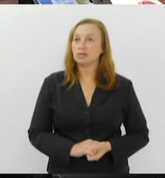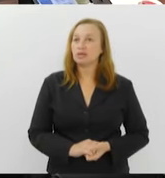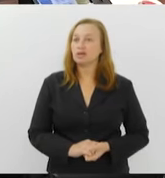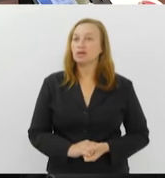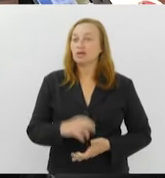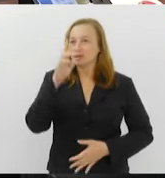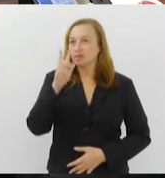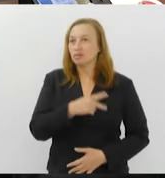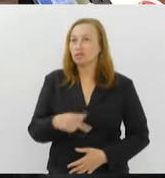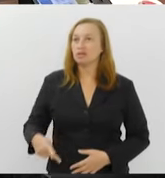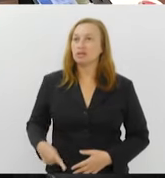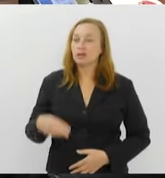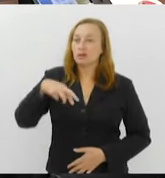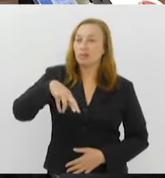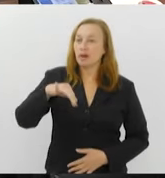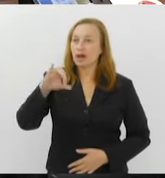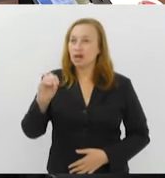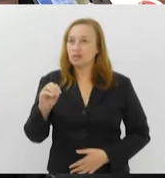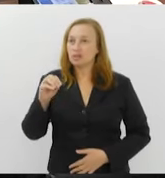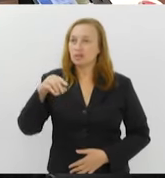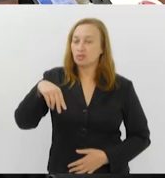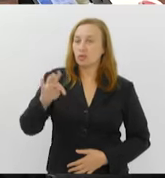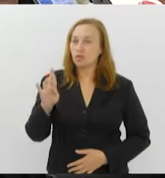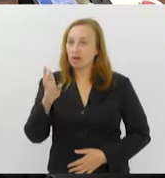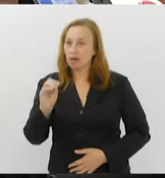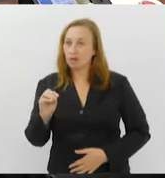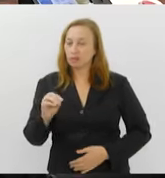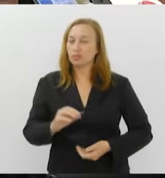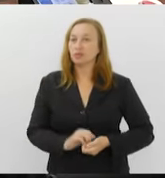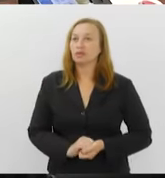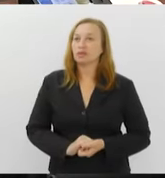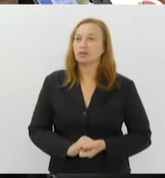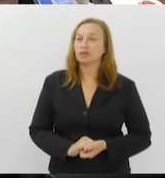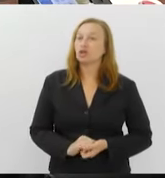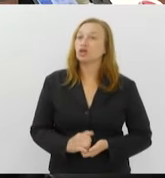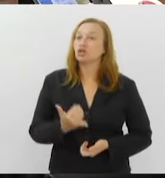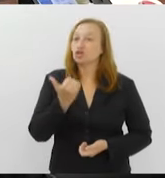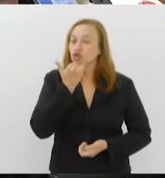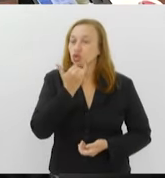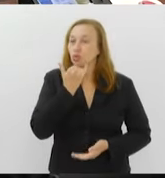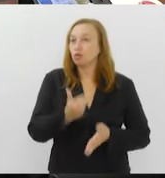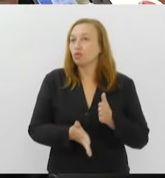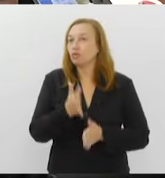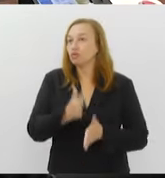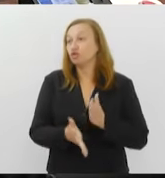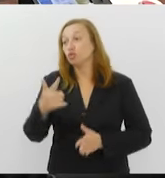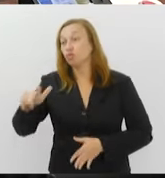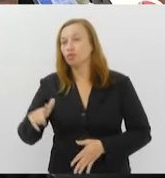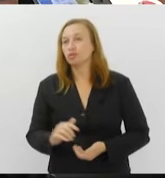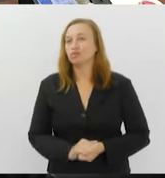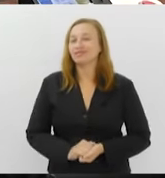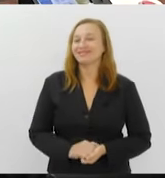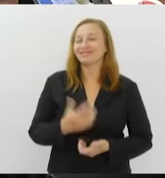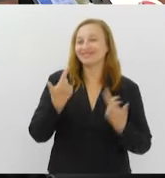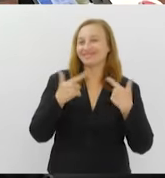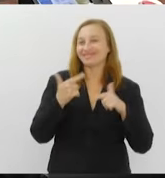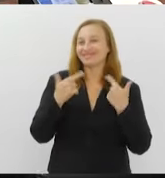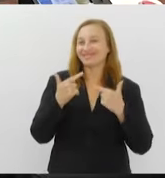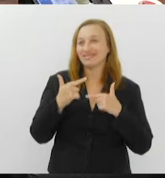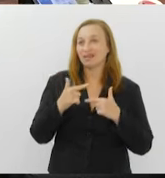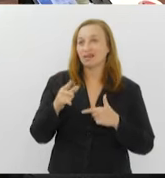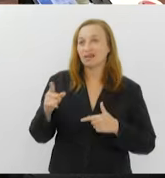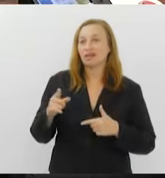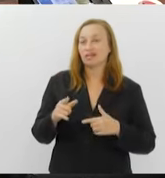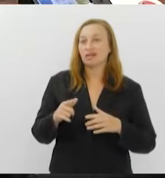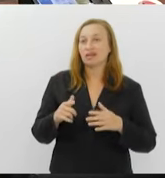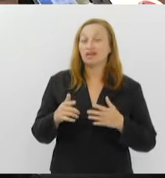Senhor presidente Márcio Galberto. Deputado Márcio Galberto. Perdão, confundi com... Achei que era Macedo. Macedo estava se mexendo